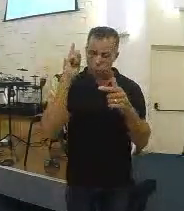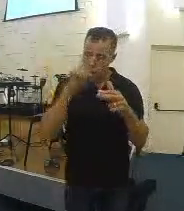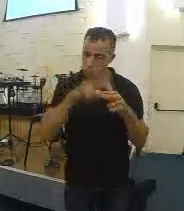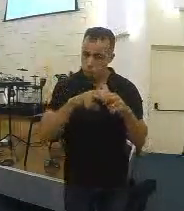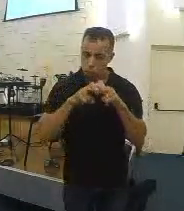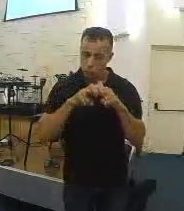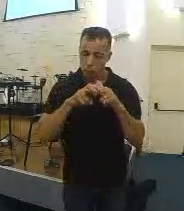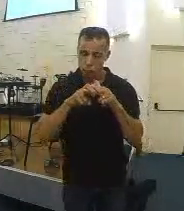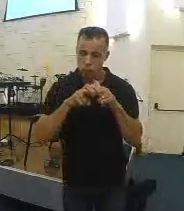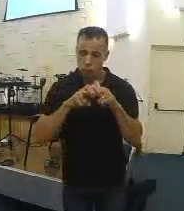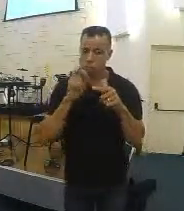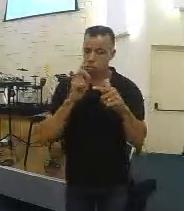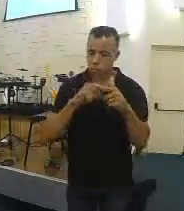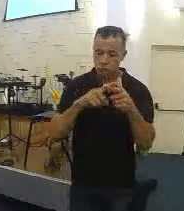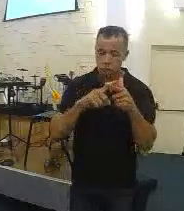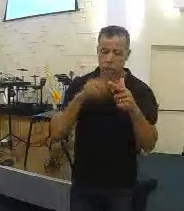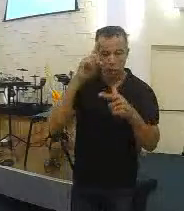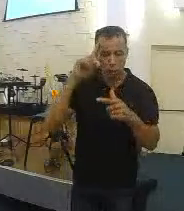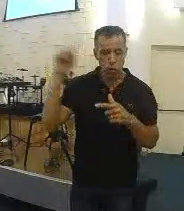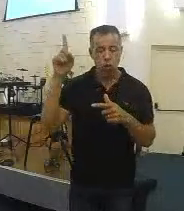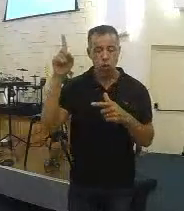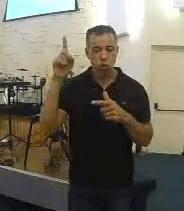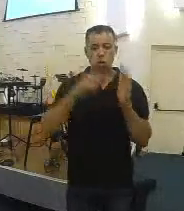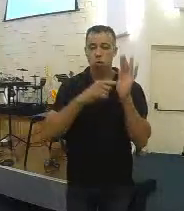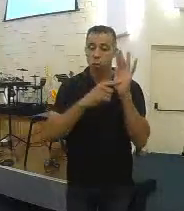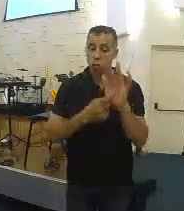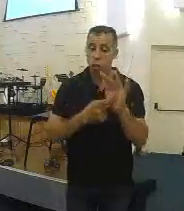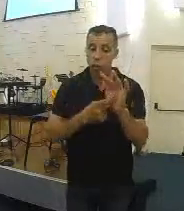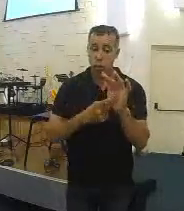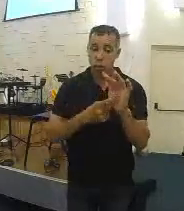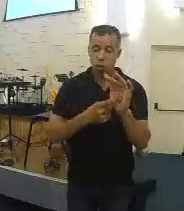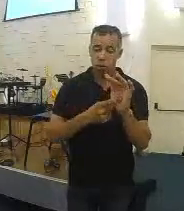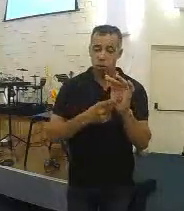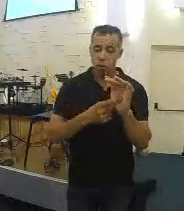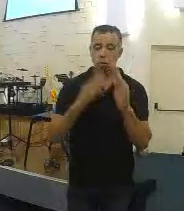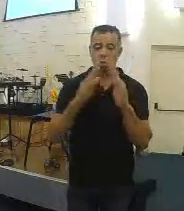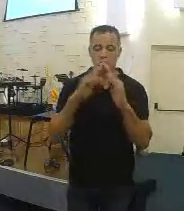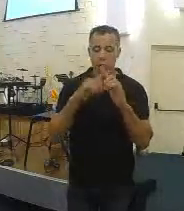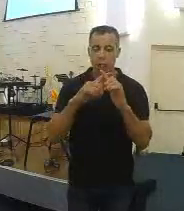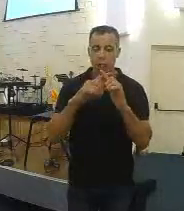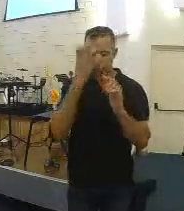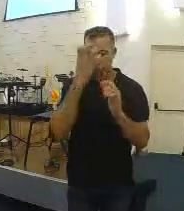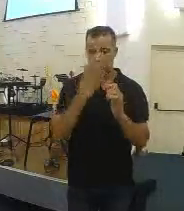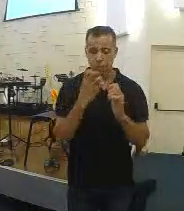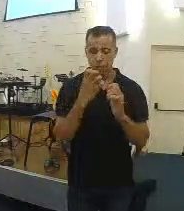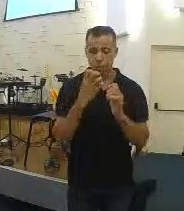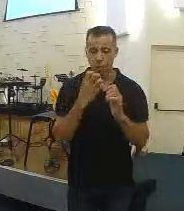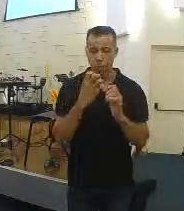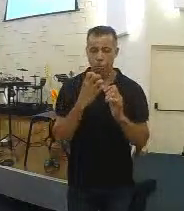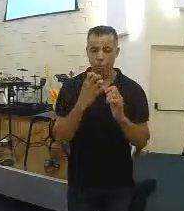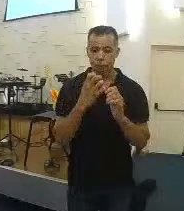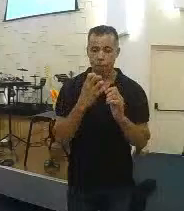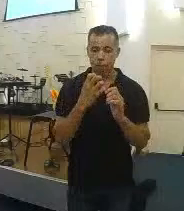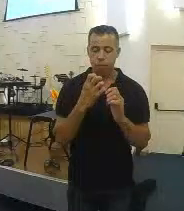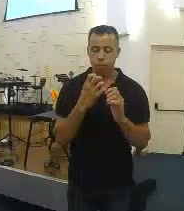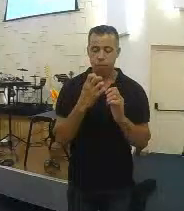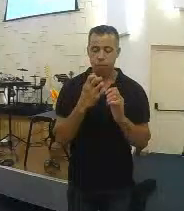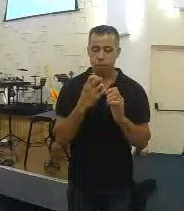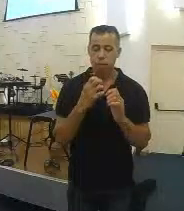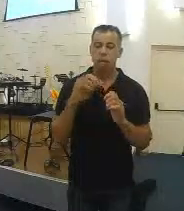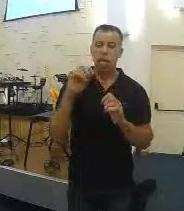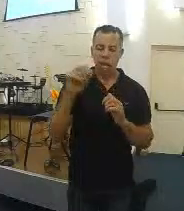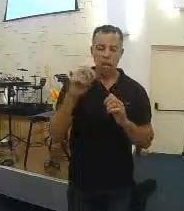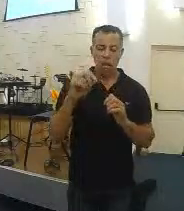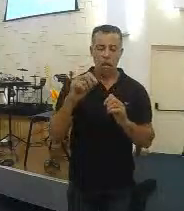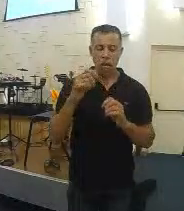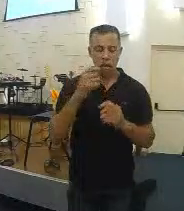escândalo, irmãos. Isso é um verdadeiro escândalo. Parece comércio. Quem é empreendedor, que inicia o seu novo negócio. E aí